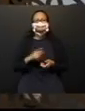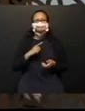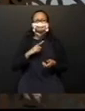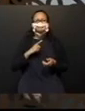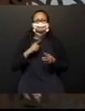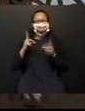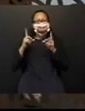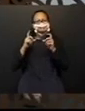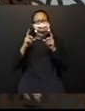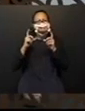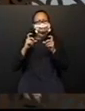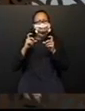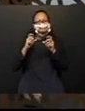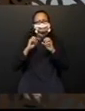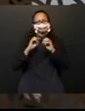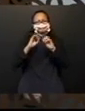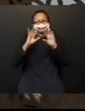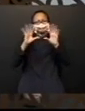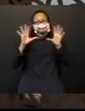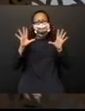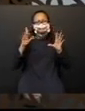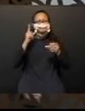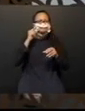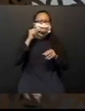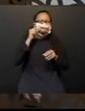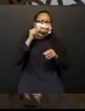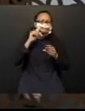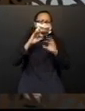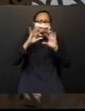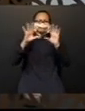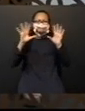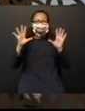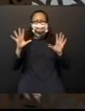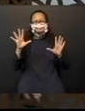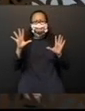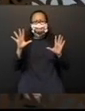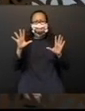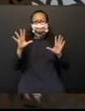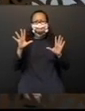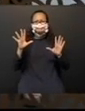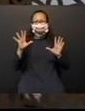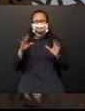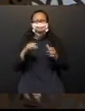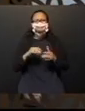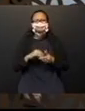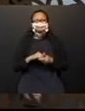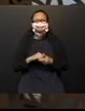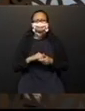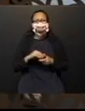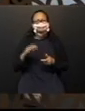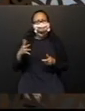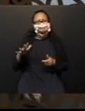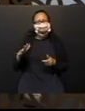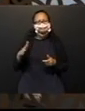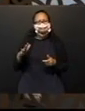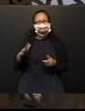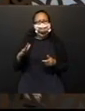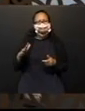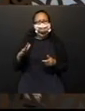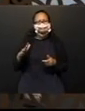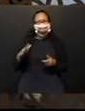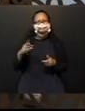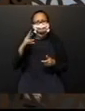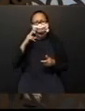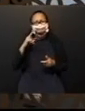muito clarinho, com lápis clarinho, né? E a gente já passou dos 15, às vezes a gente não consegue enxergar.